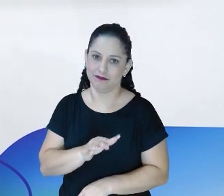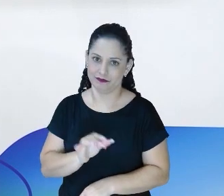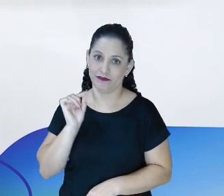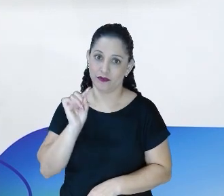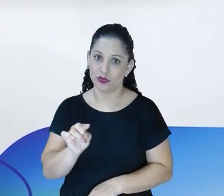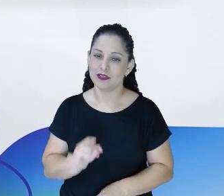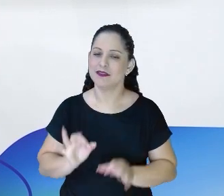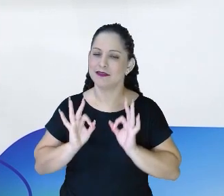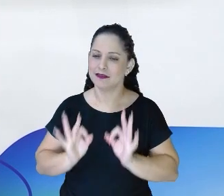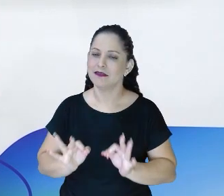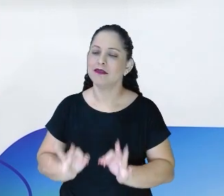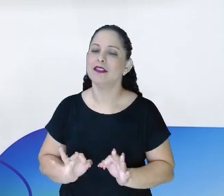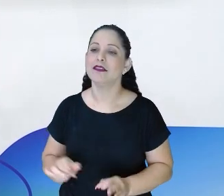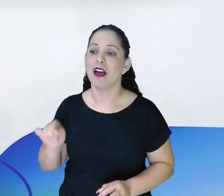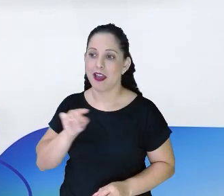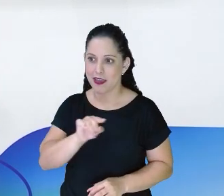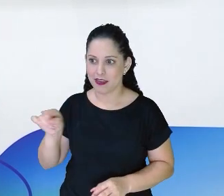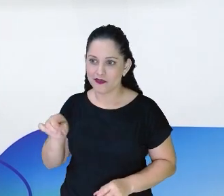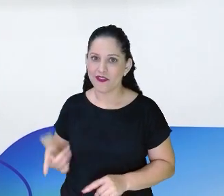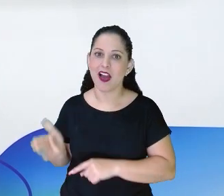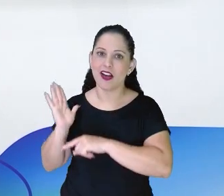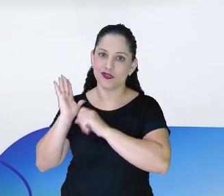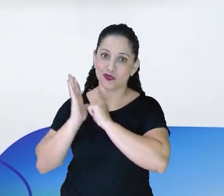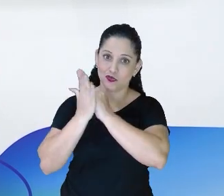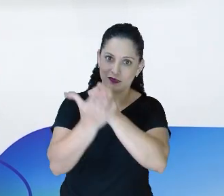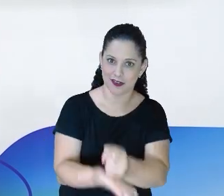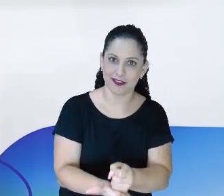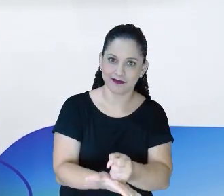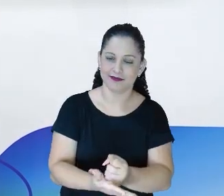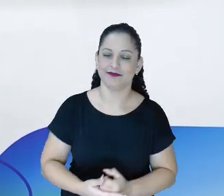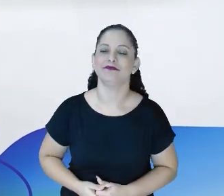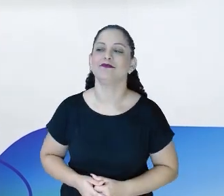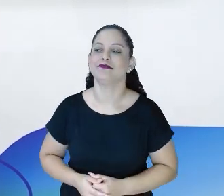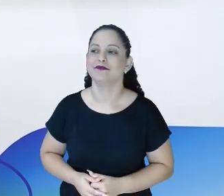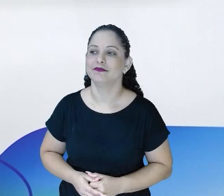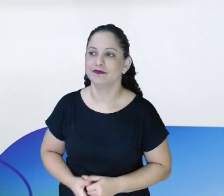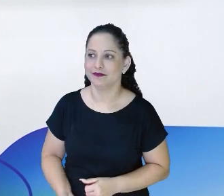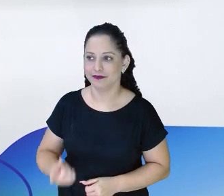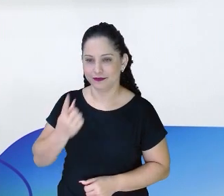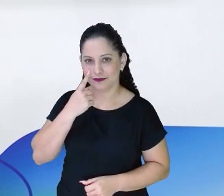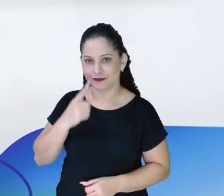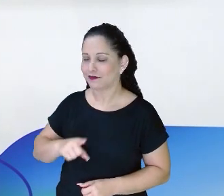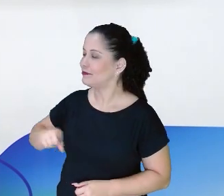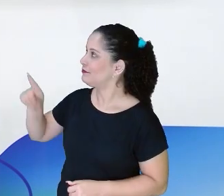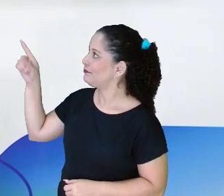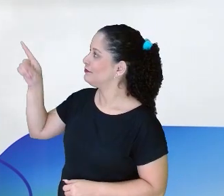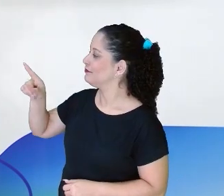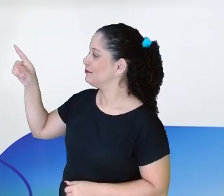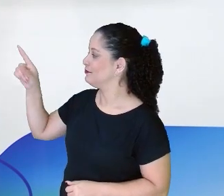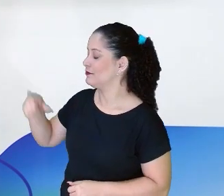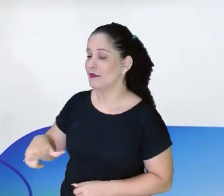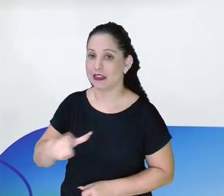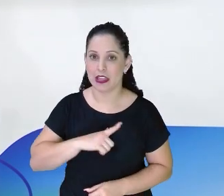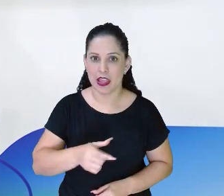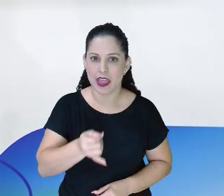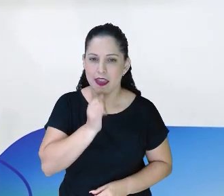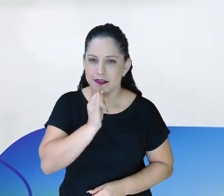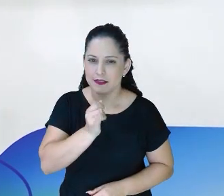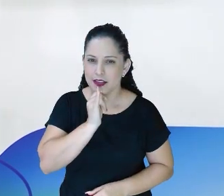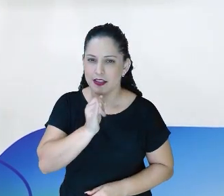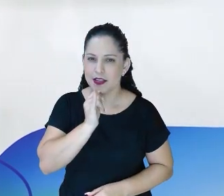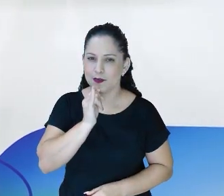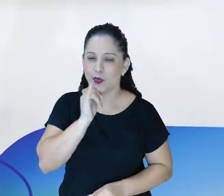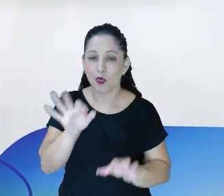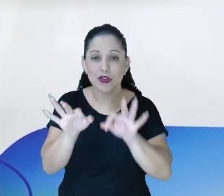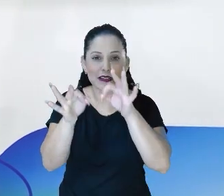certeza que eles vão te ajudar, beleza? Então, vamos lá, vamos continuar. Eu tenho mais um exemplo aqui, ó,